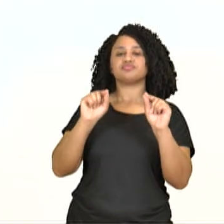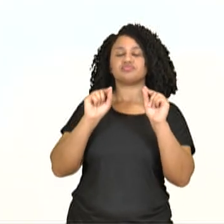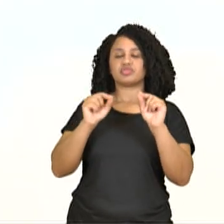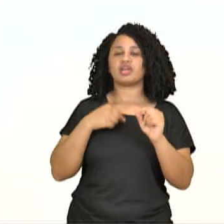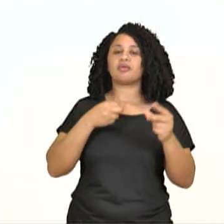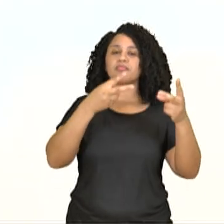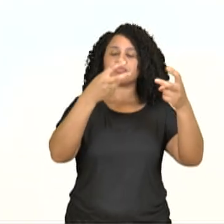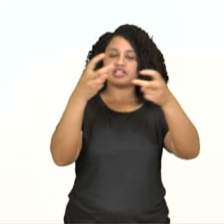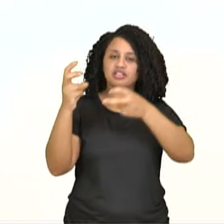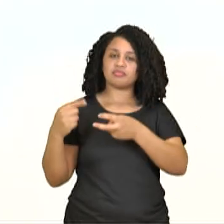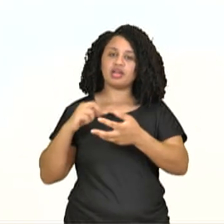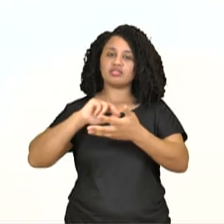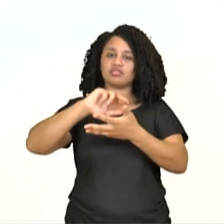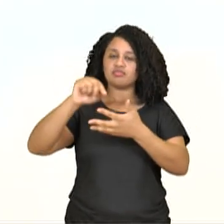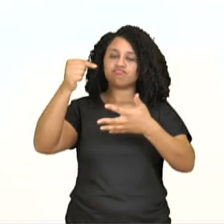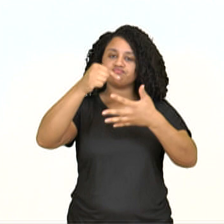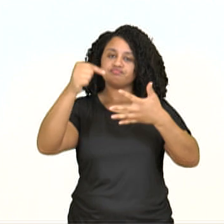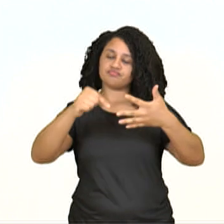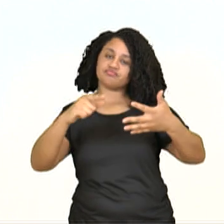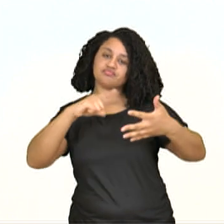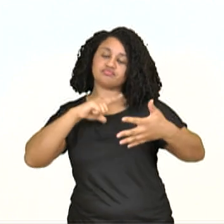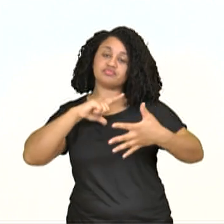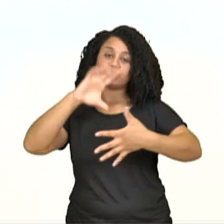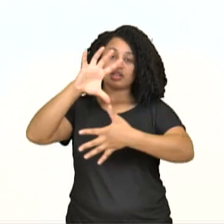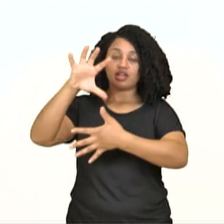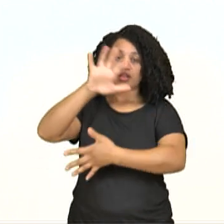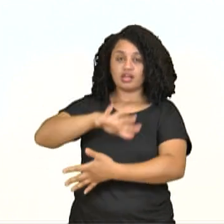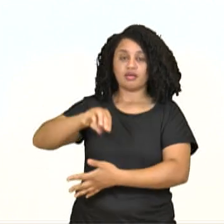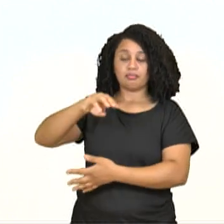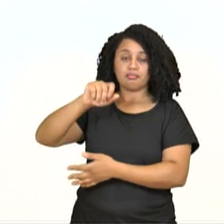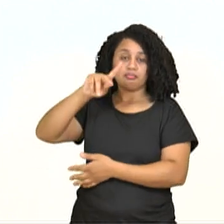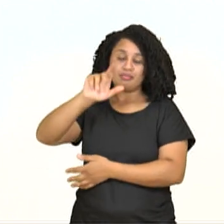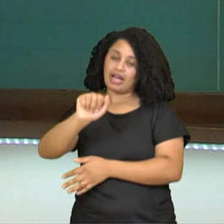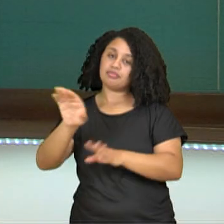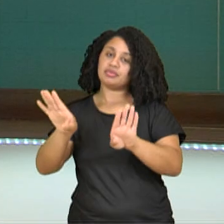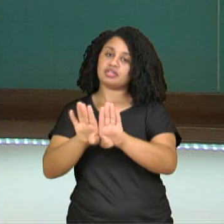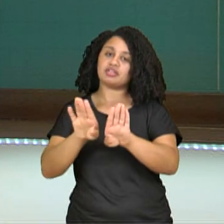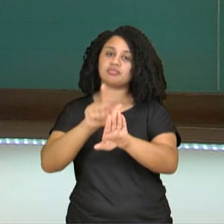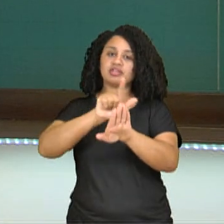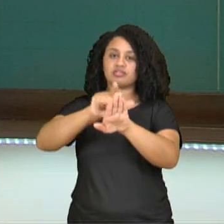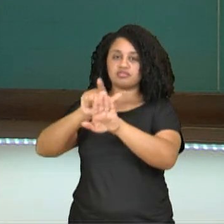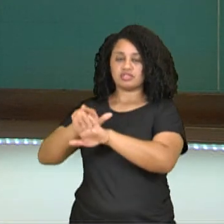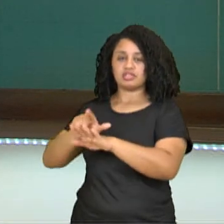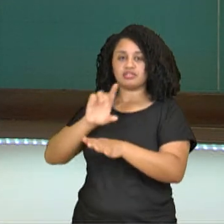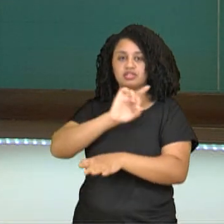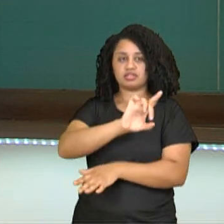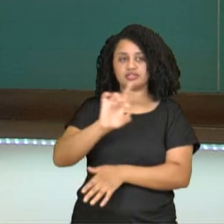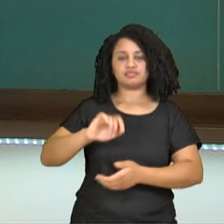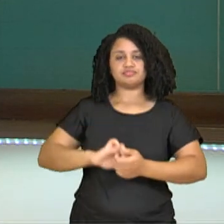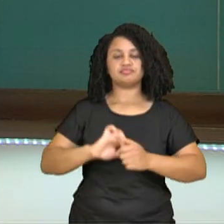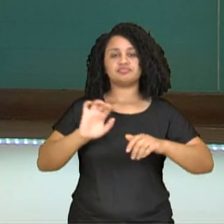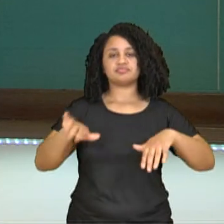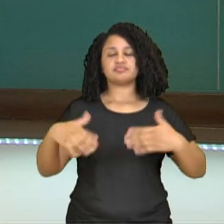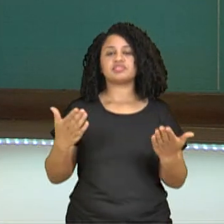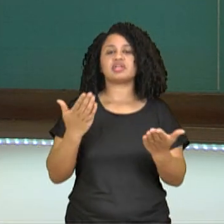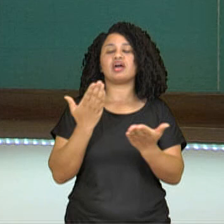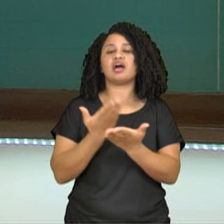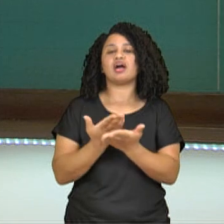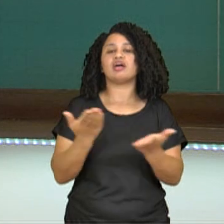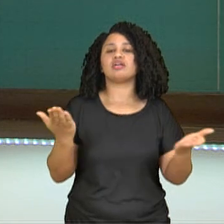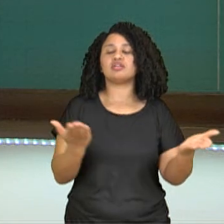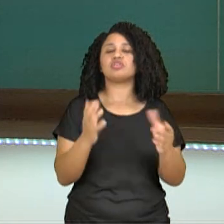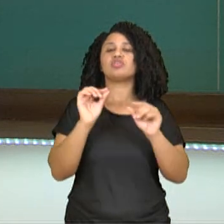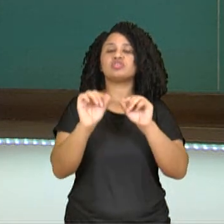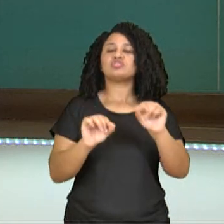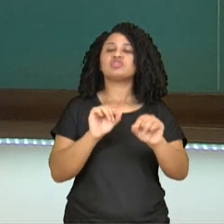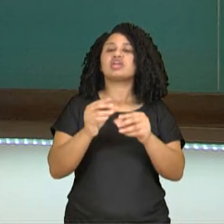os diferentes elementos que constituem os mapas e suas respectivas funções. Então, na nossa aula de hoje, vamos trabalhar a cartografia e